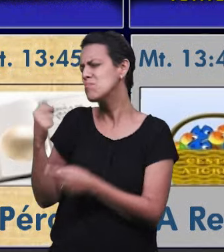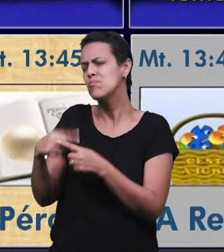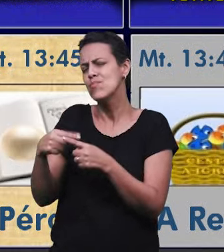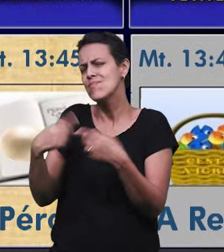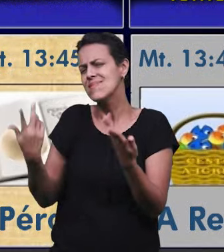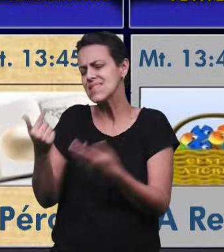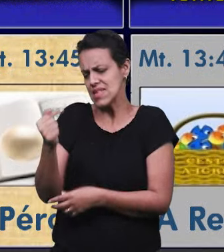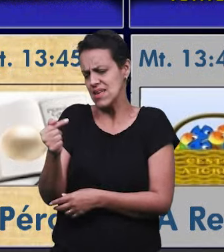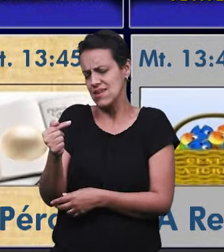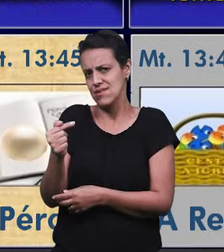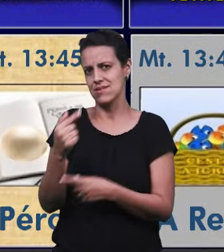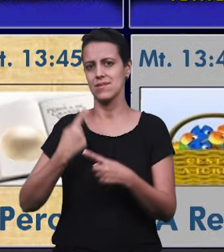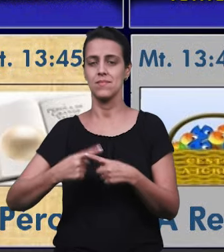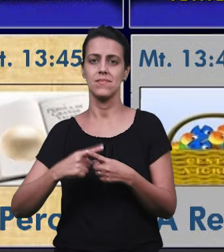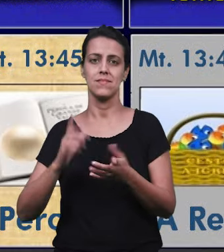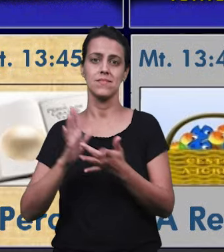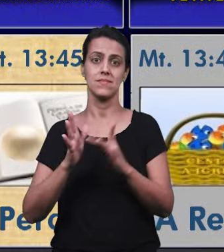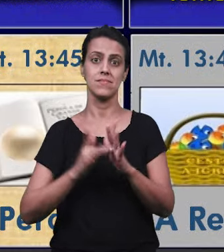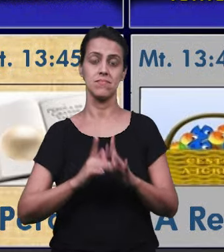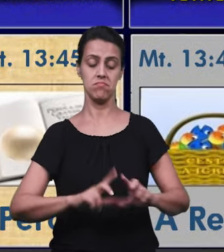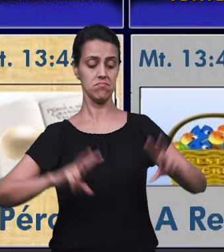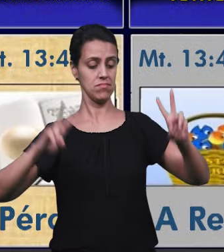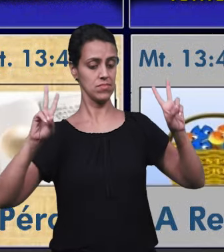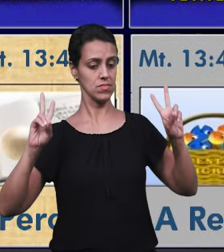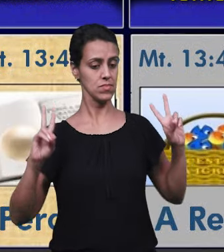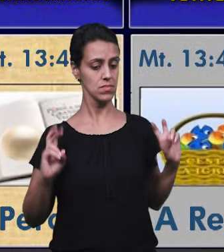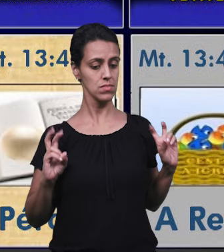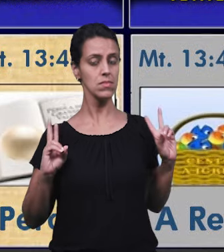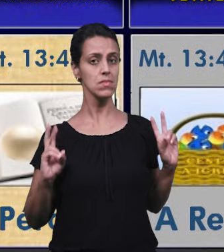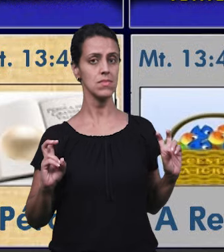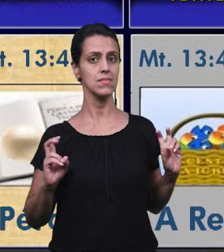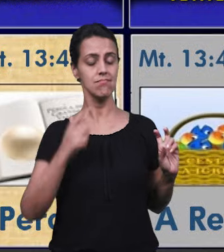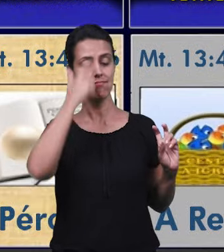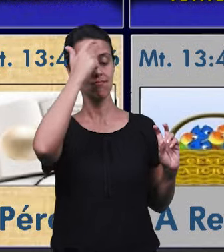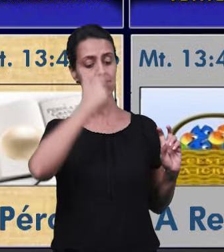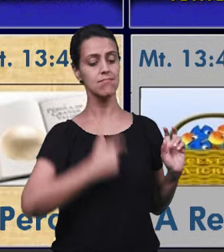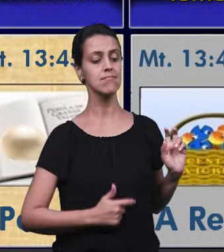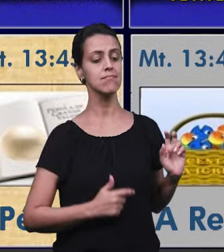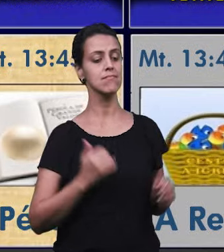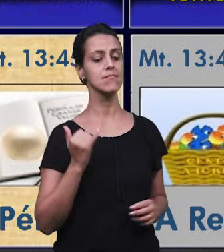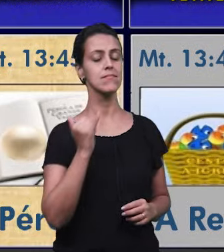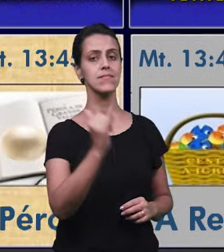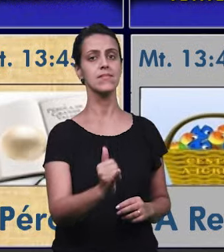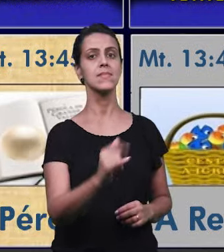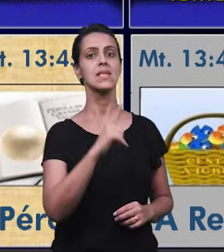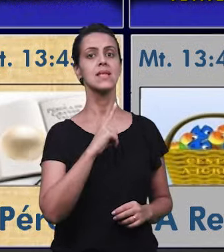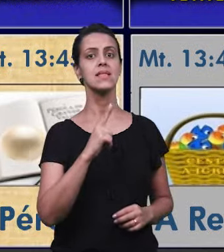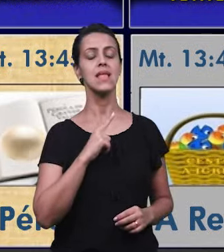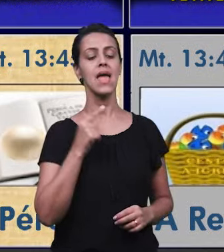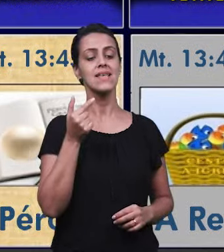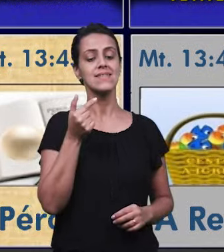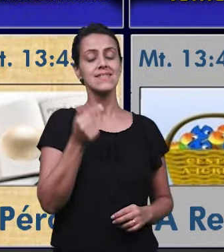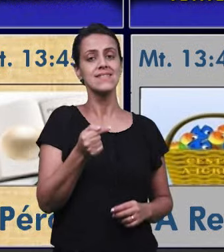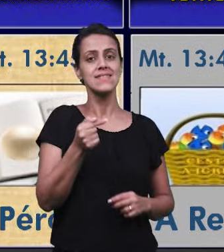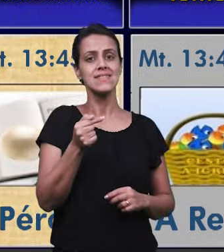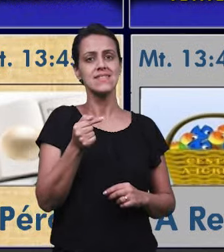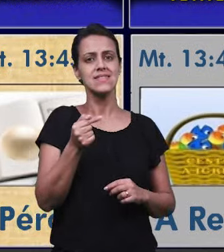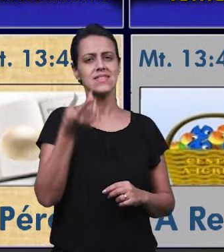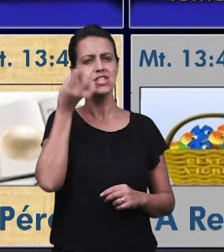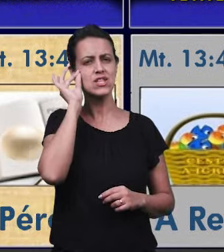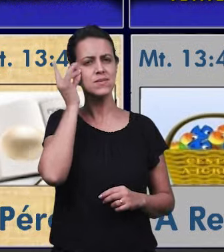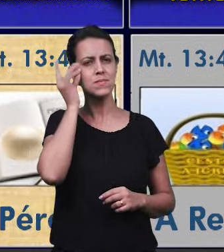Jesus, quando ele se intitula para a igreja, o título dele, glorioso, para a igreja de Sardes, é aquele que tem os 7